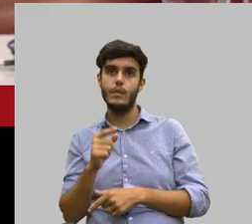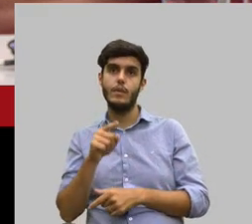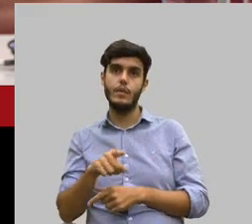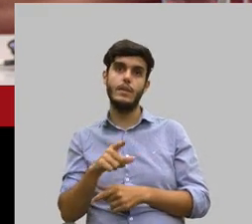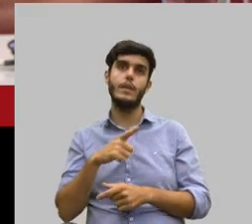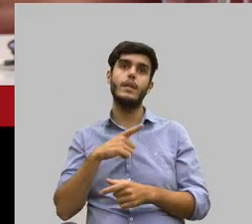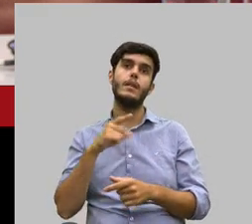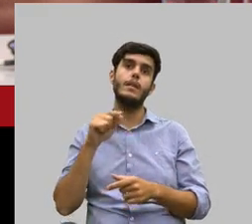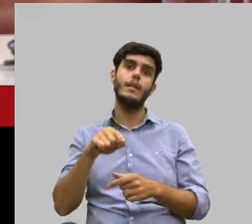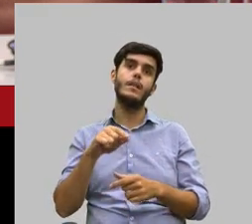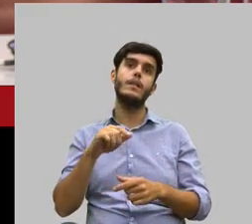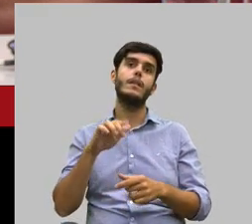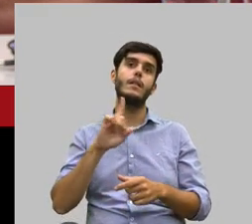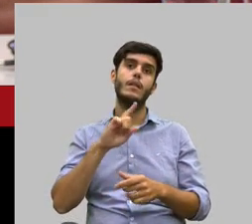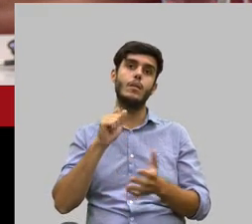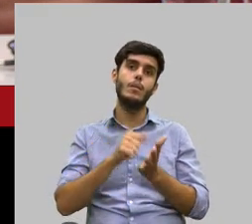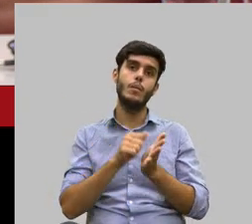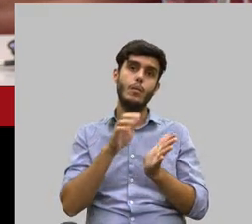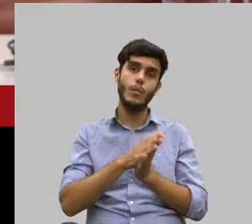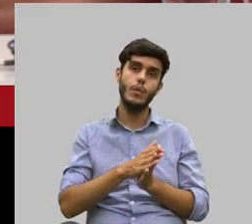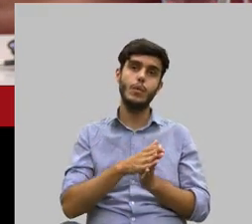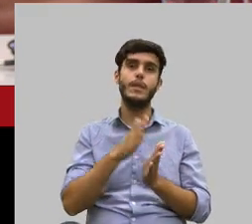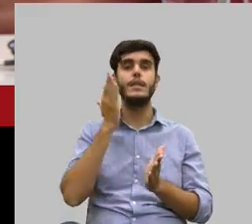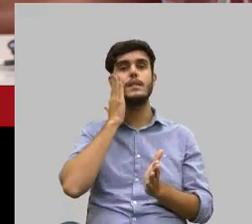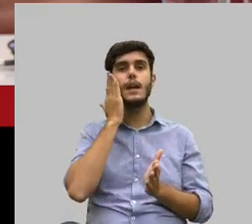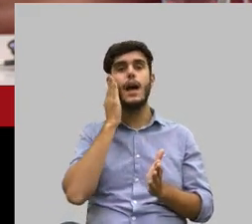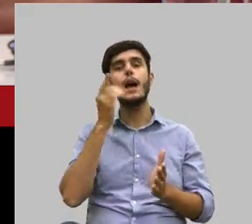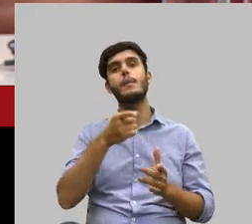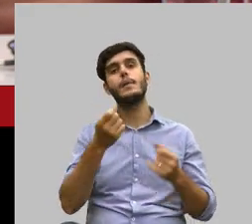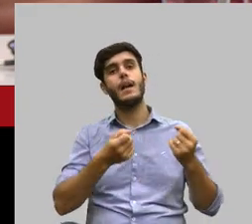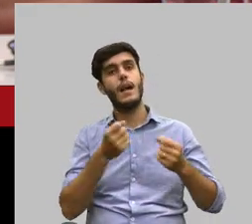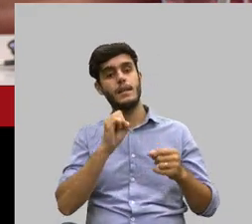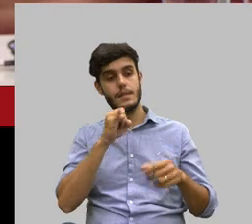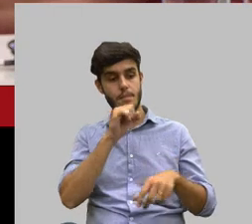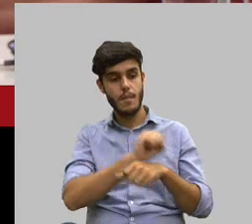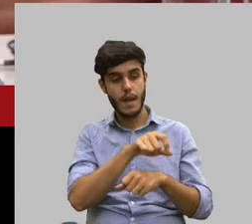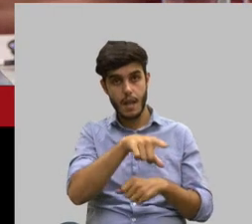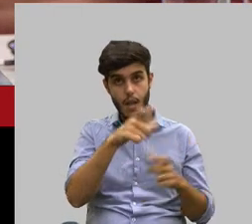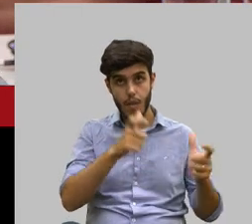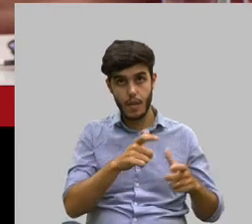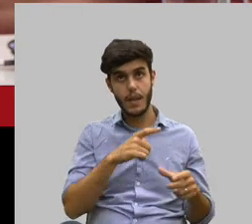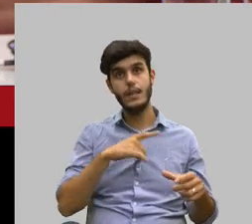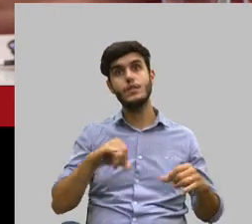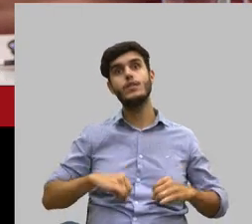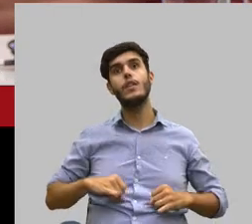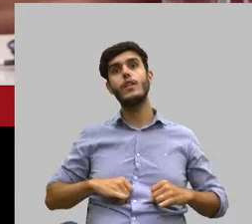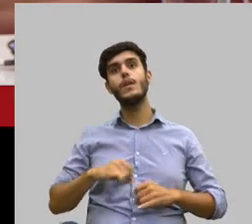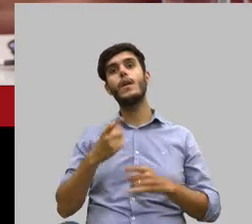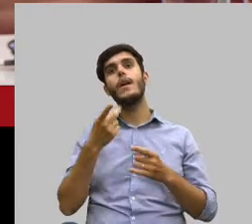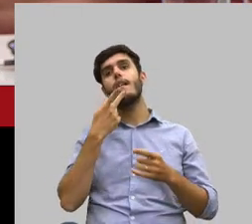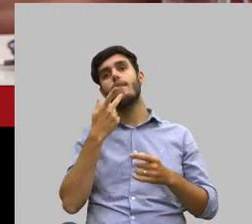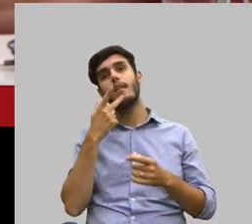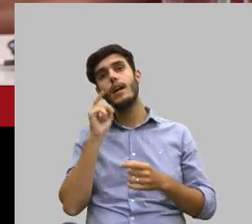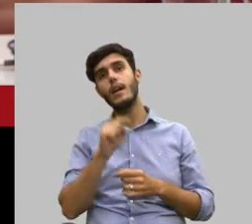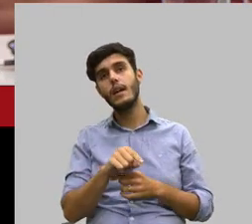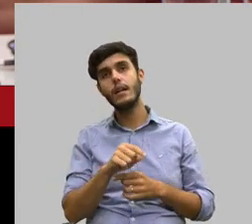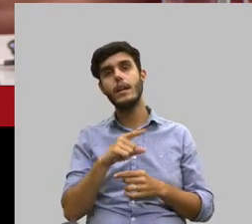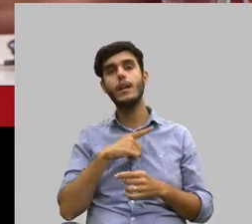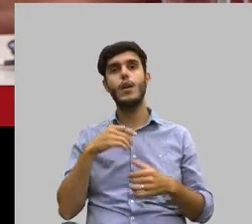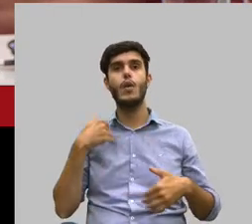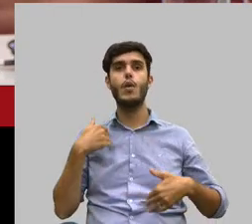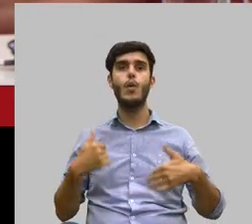é porque você não quer ser multado porque você sabe que vai sofrer né e as pessoas brincam muito que fala que a parte do do corpo que